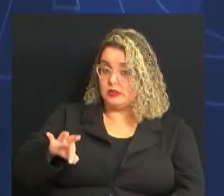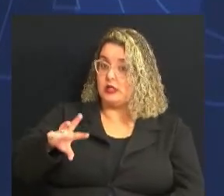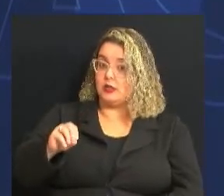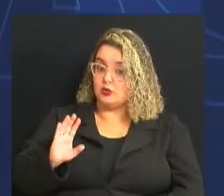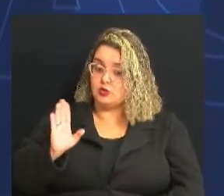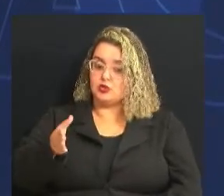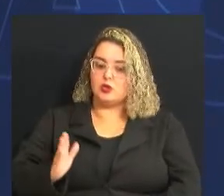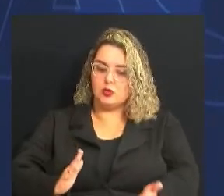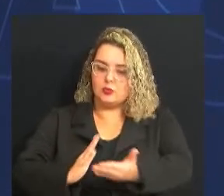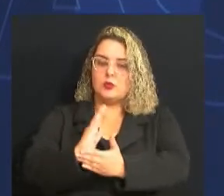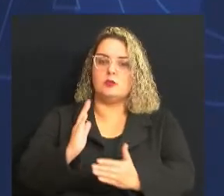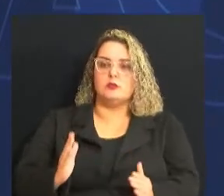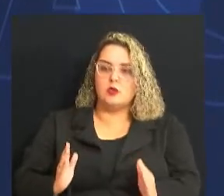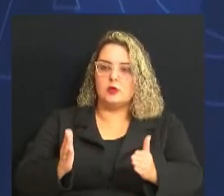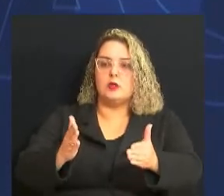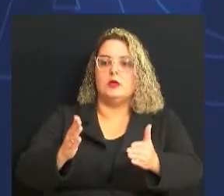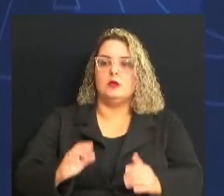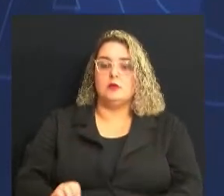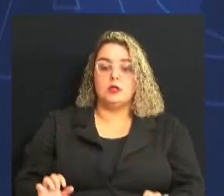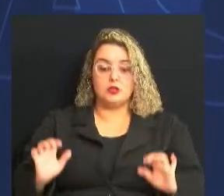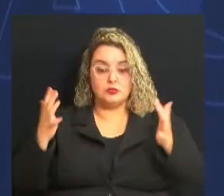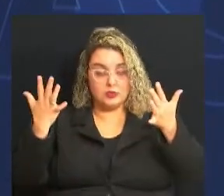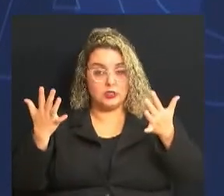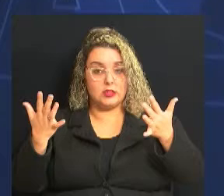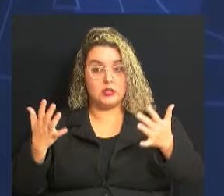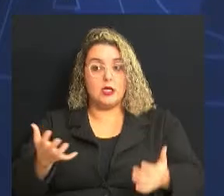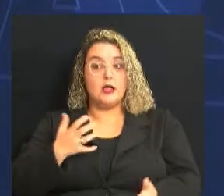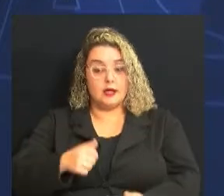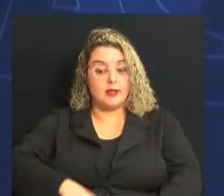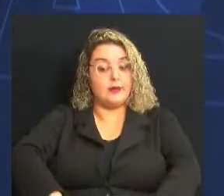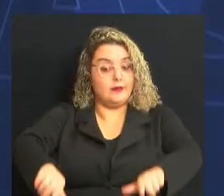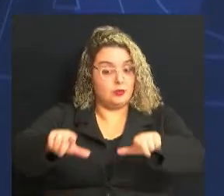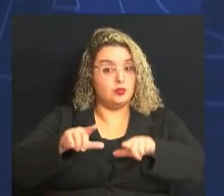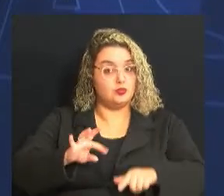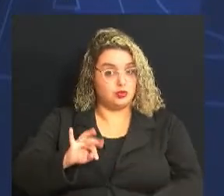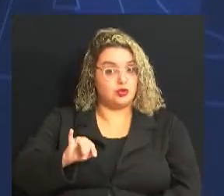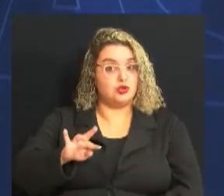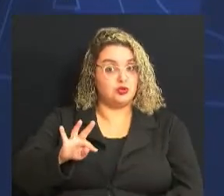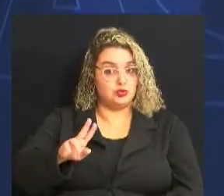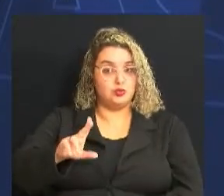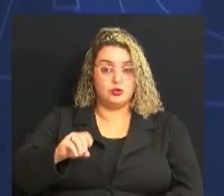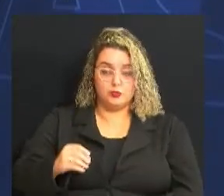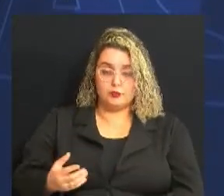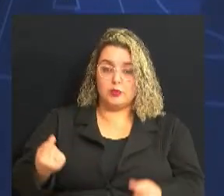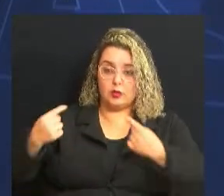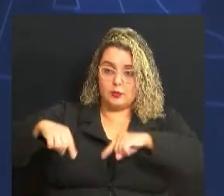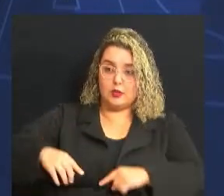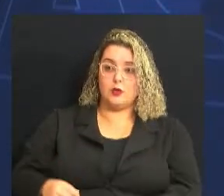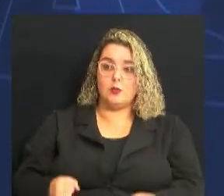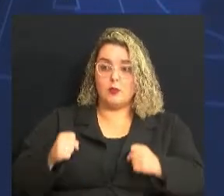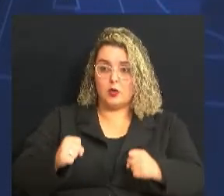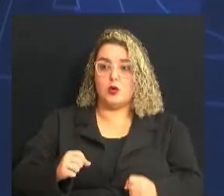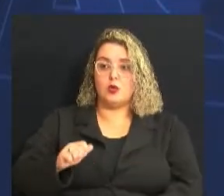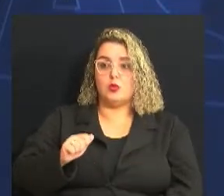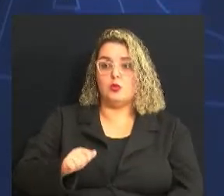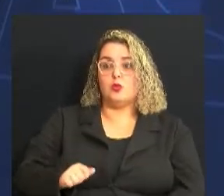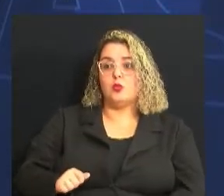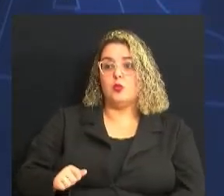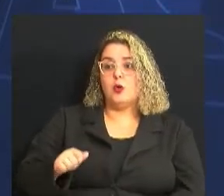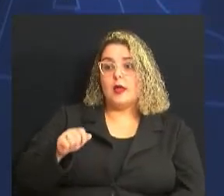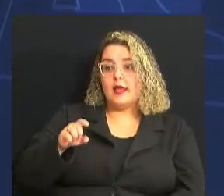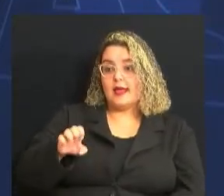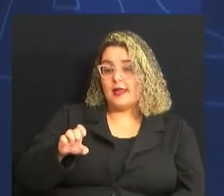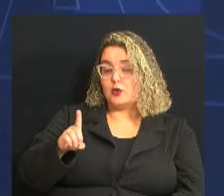acesso, vem de festa, mas ele quer o título da competição. Então deve jogar hoje à noite o artilheiro Edu,